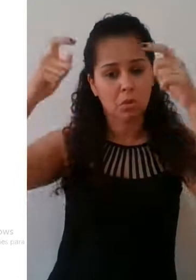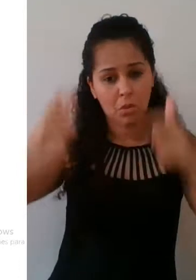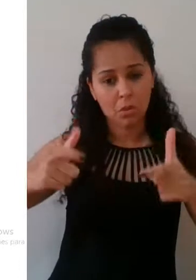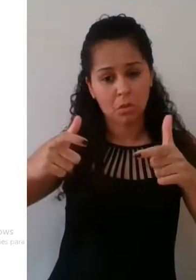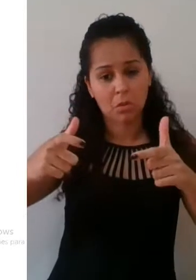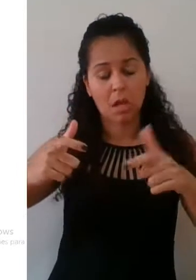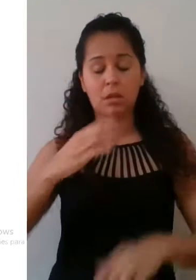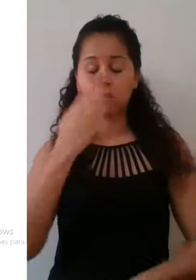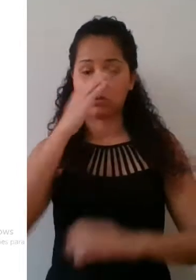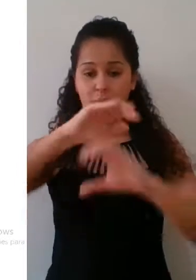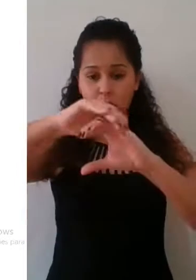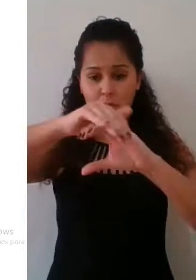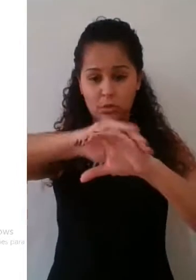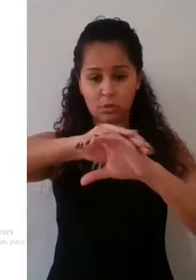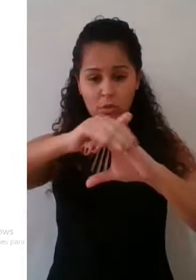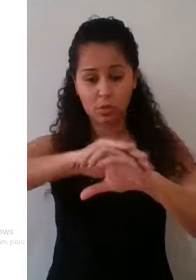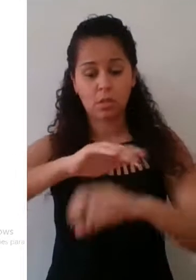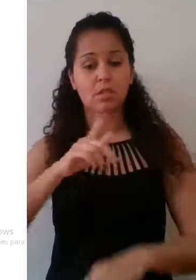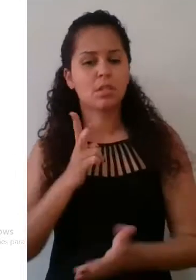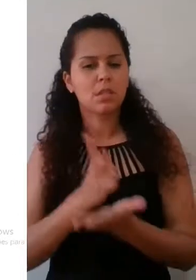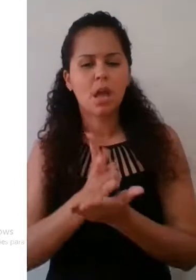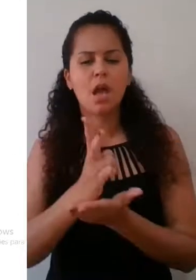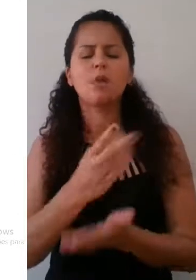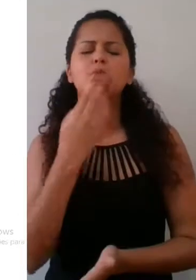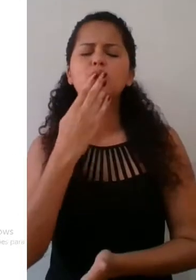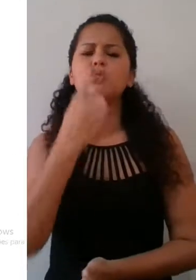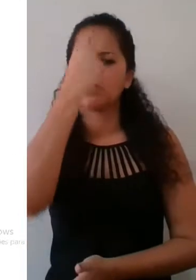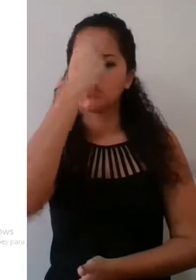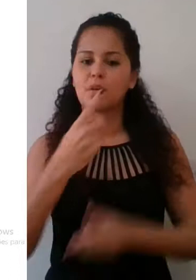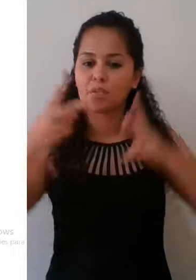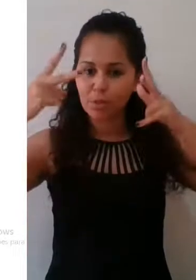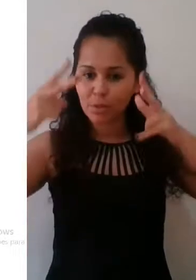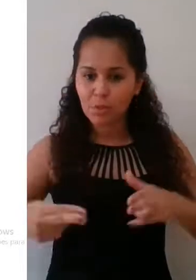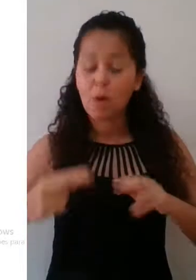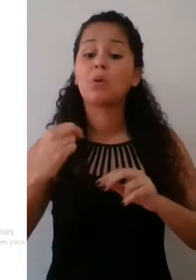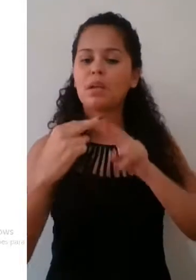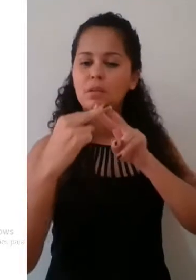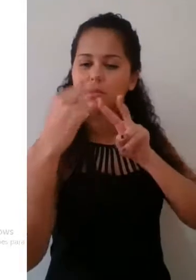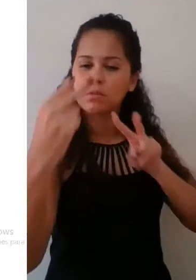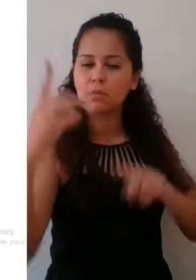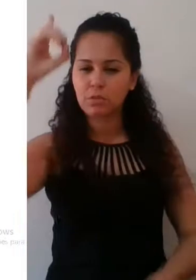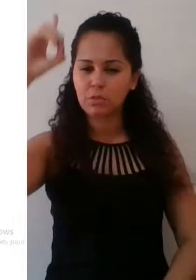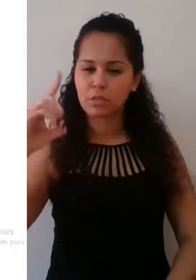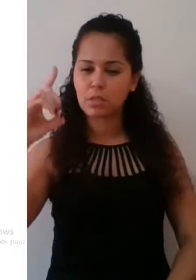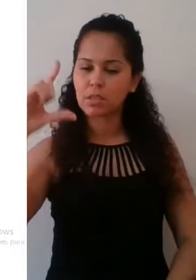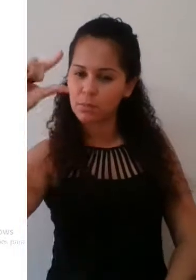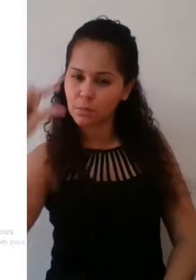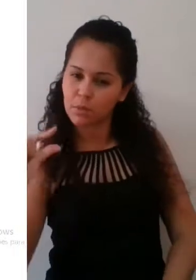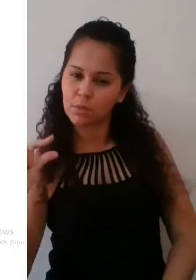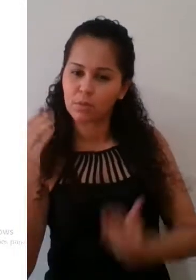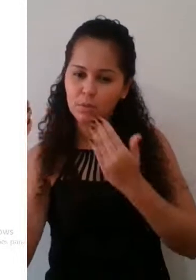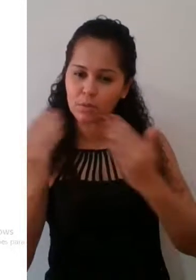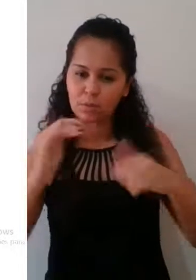vai fornecer sempre o mesmo tipo de imagem, que é uma imagem virtual, direita e menor. Só para desencargo